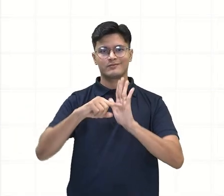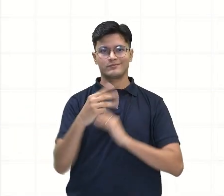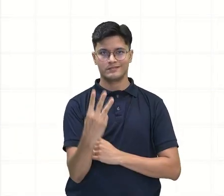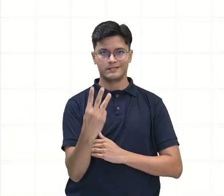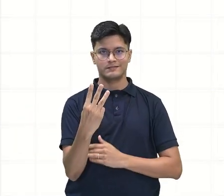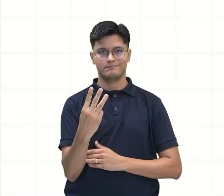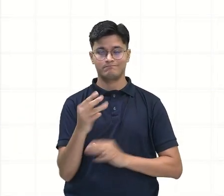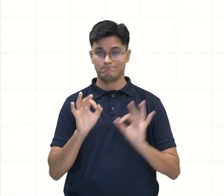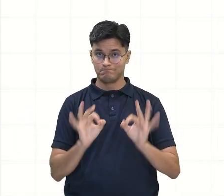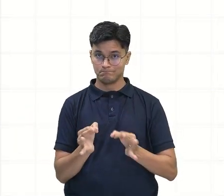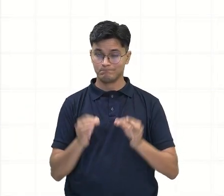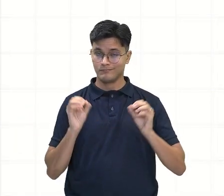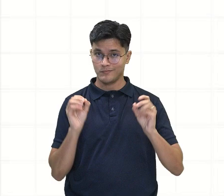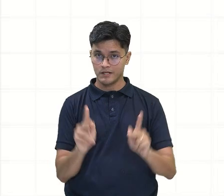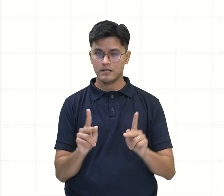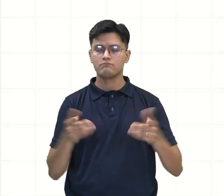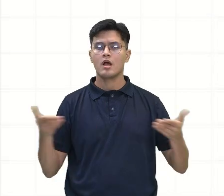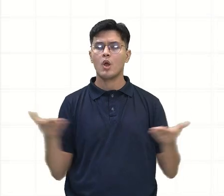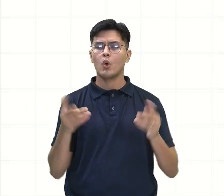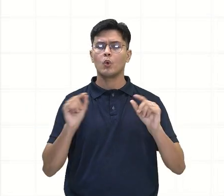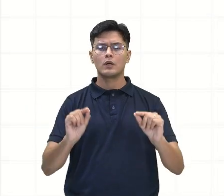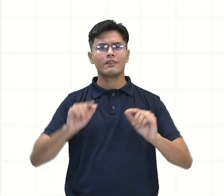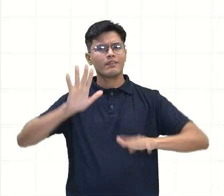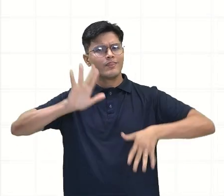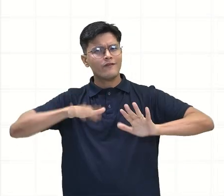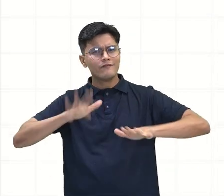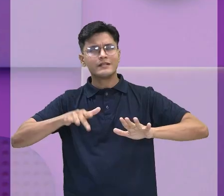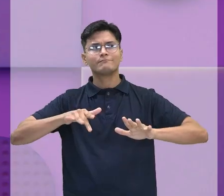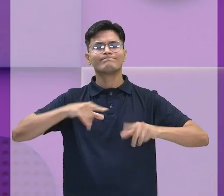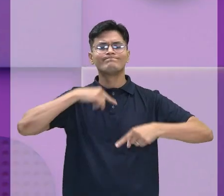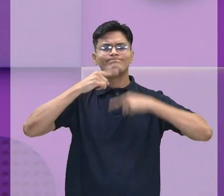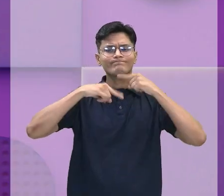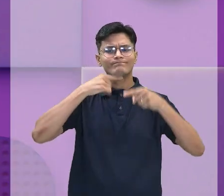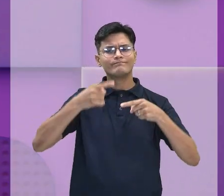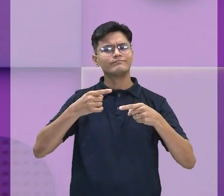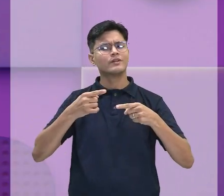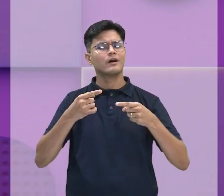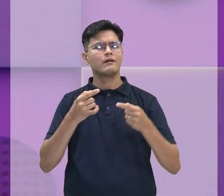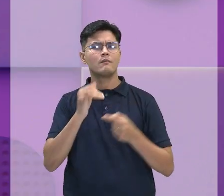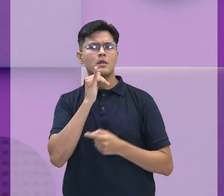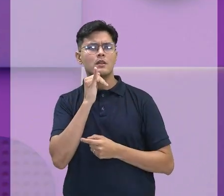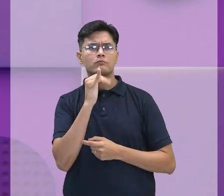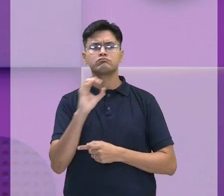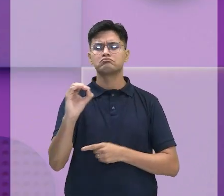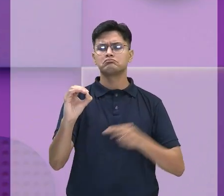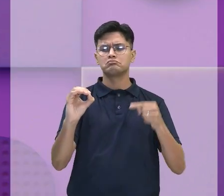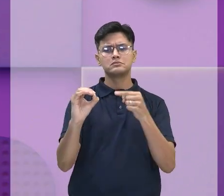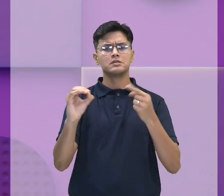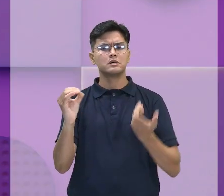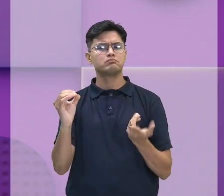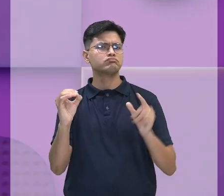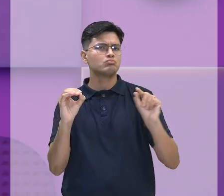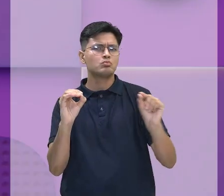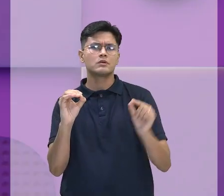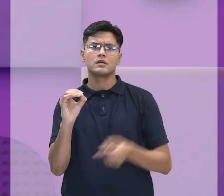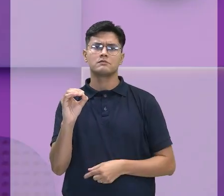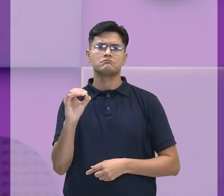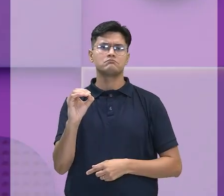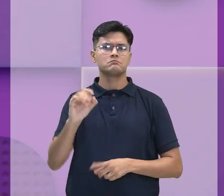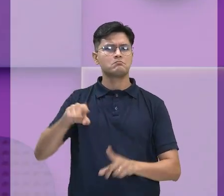seguinte. Agora, alguém deve estar se perguntando, professor, e o 0? O 0 a gente sabe que não tem